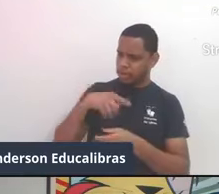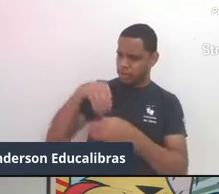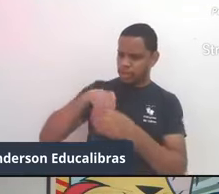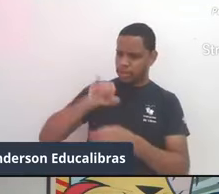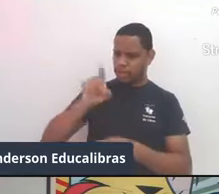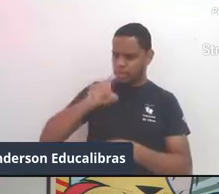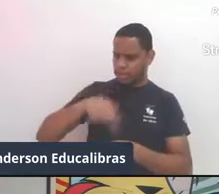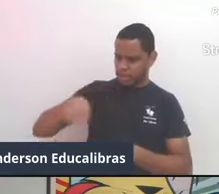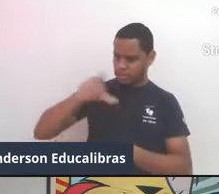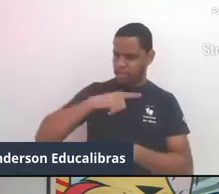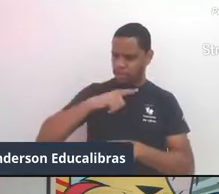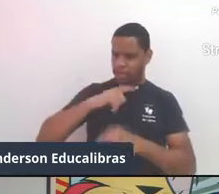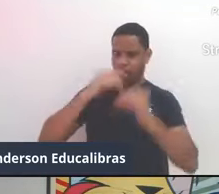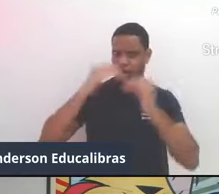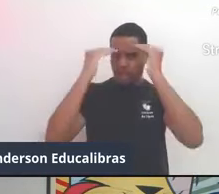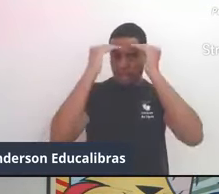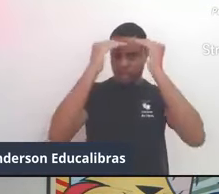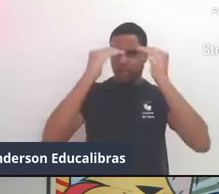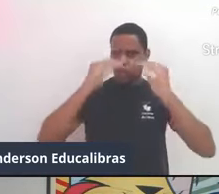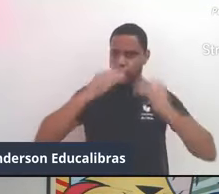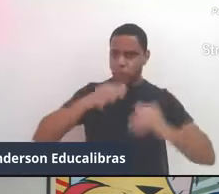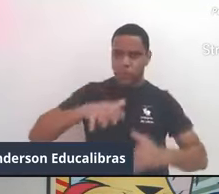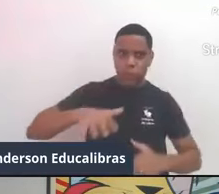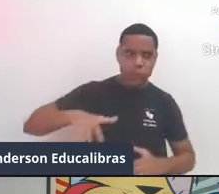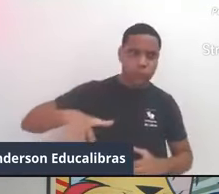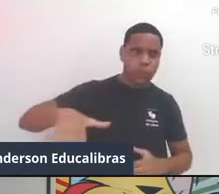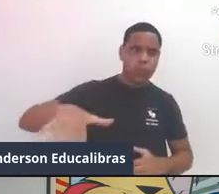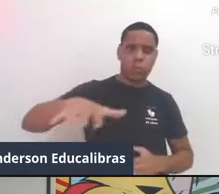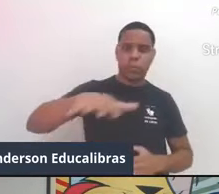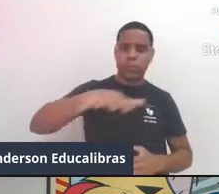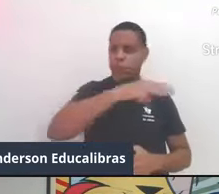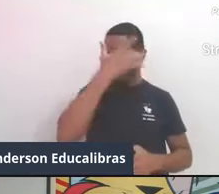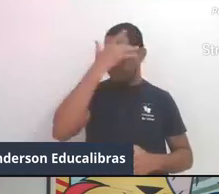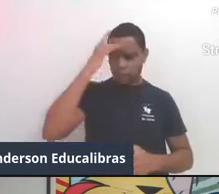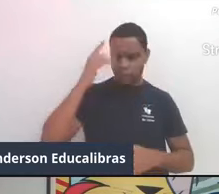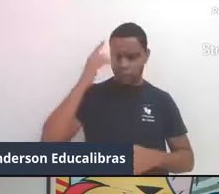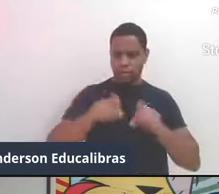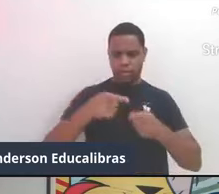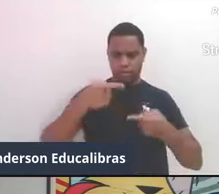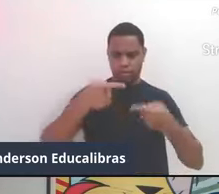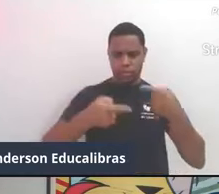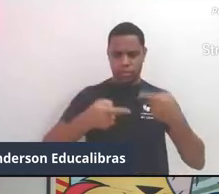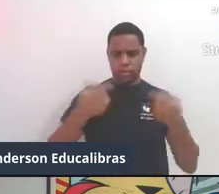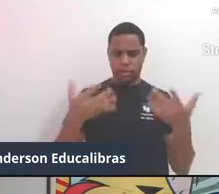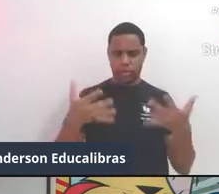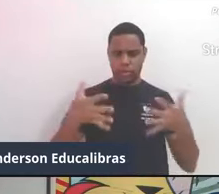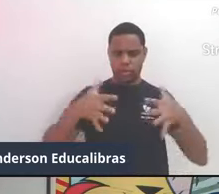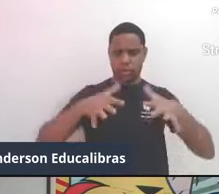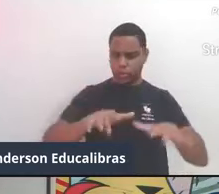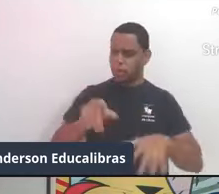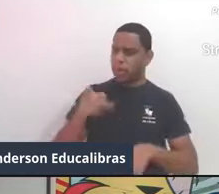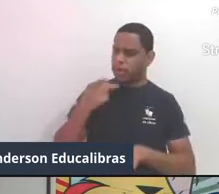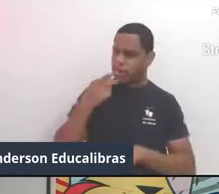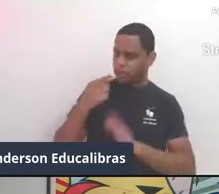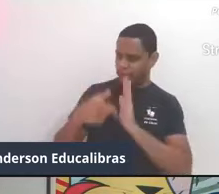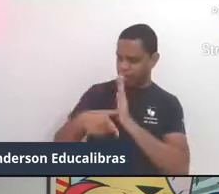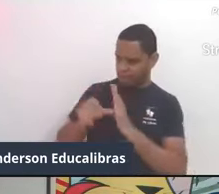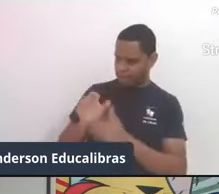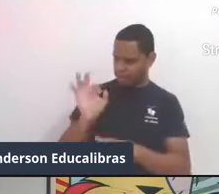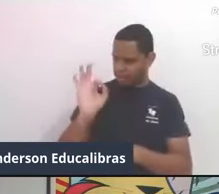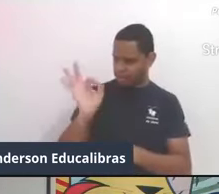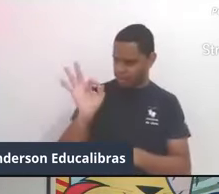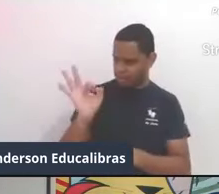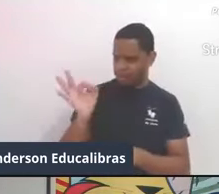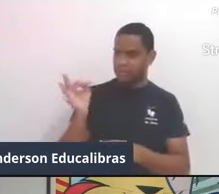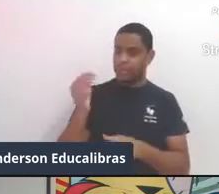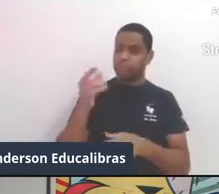respeito a essas políticas inclusivas que você mencionou, né? E não só para dentro do